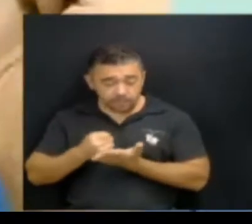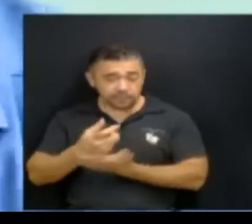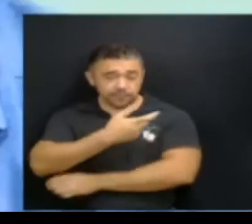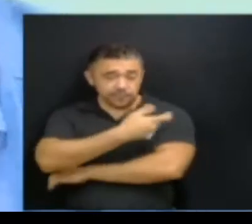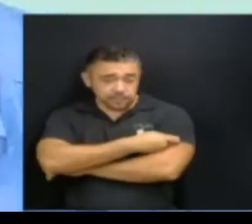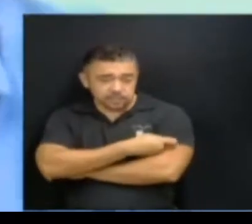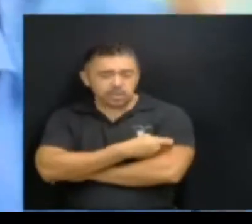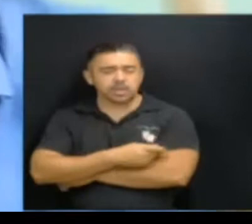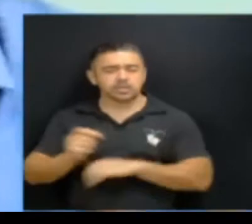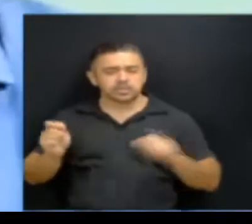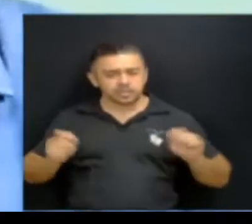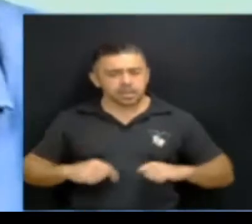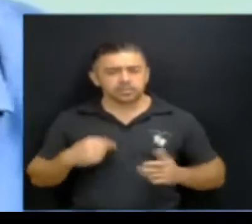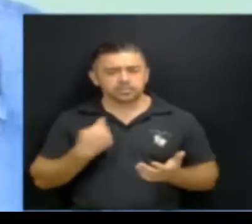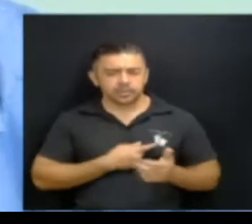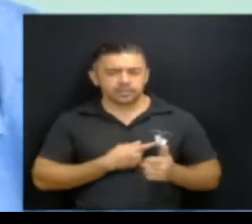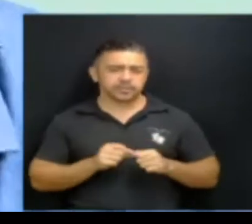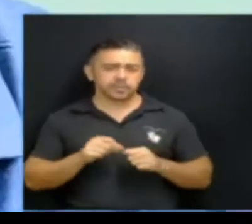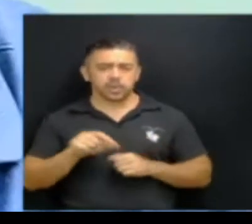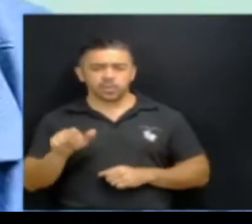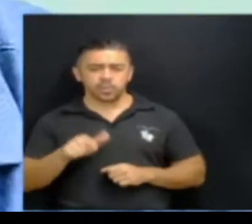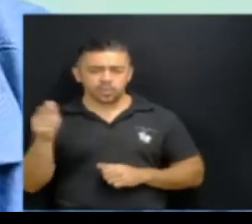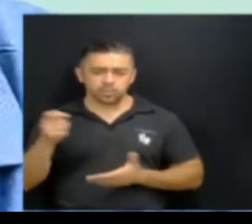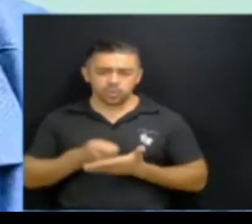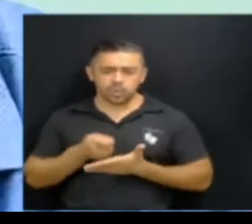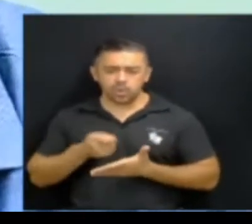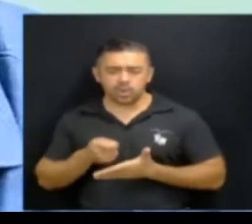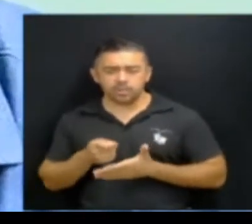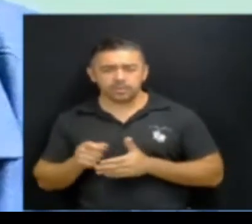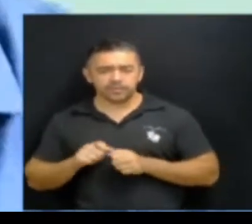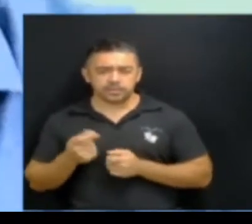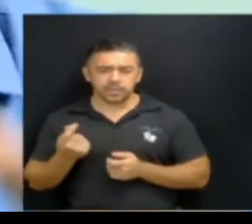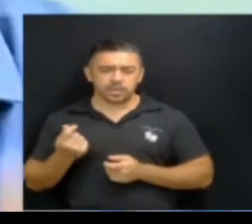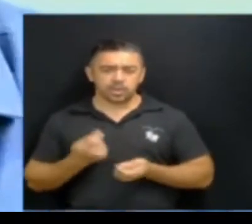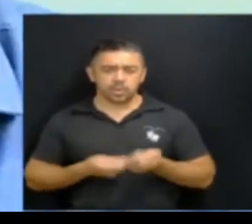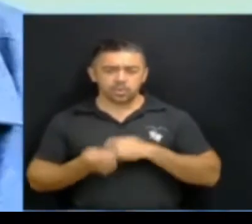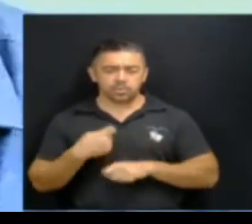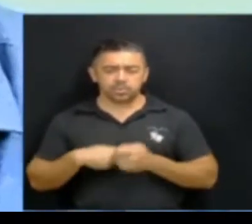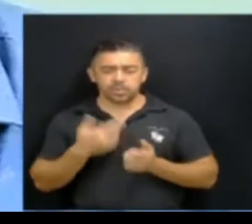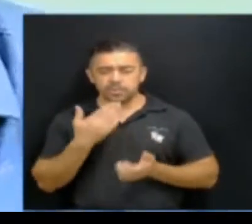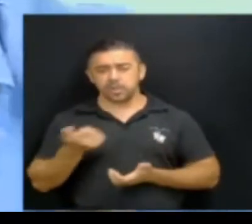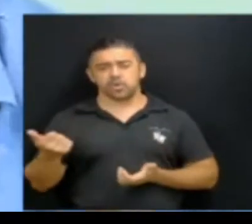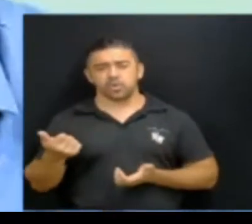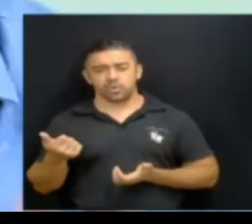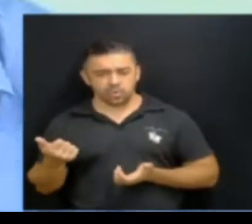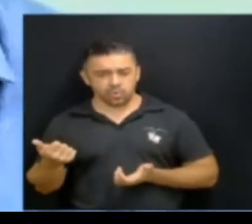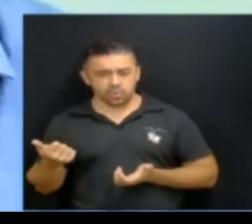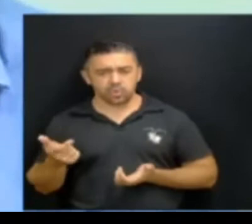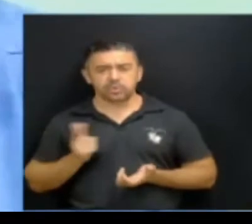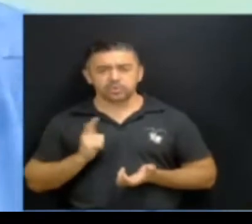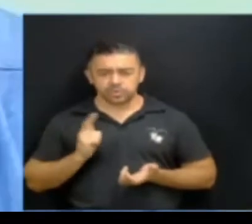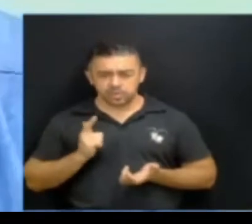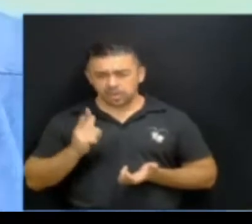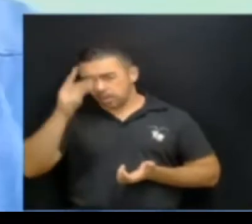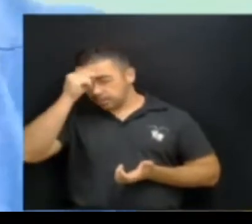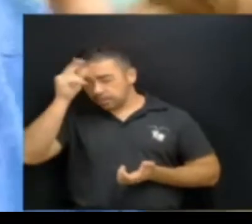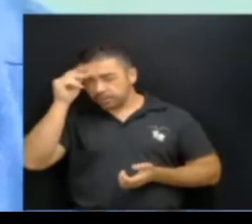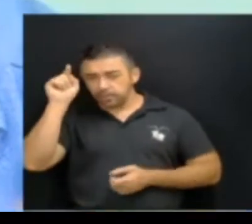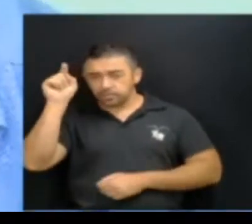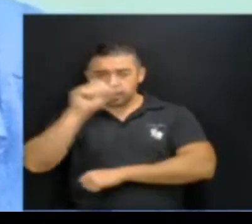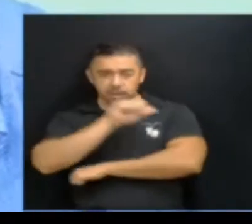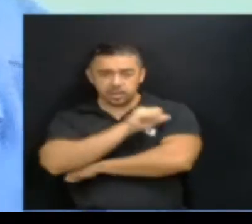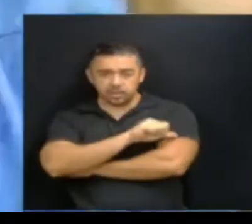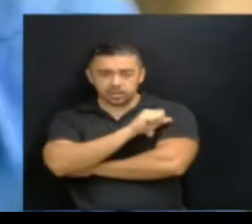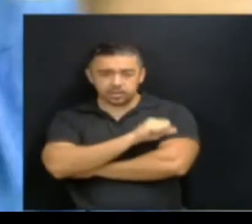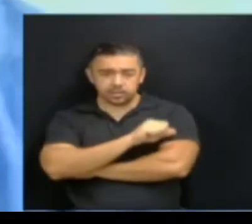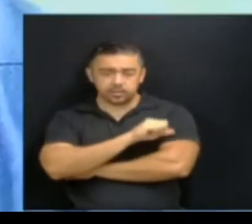pode fazer ainda de tudo, o que muitos cobraram, fazer a economia melhorar. Tem uma fala do prefeito do Rio de Janeiro, que é